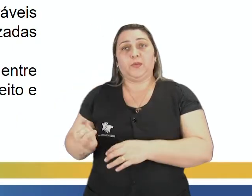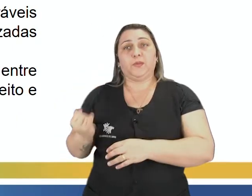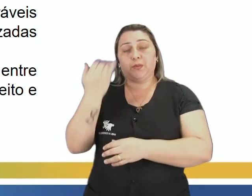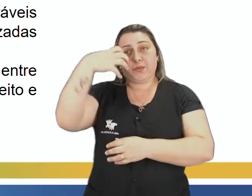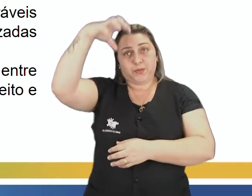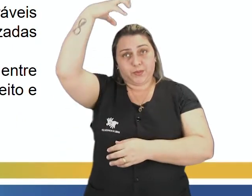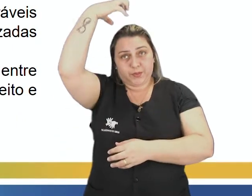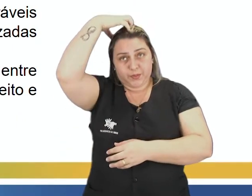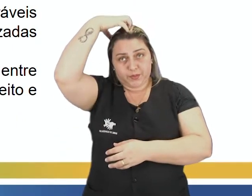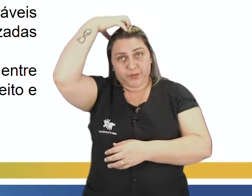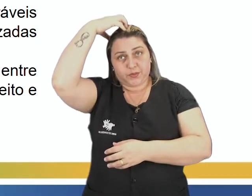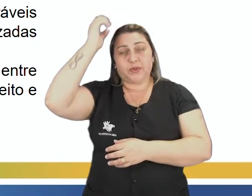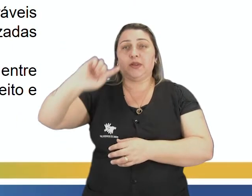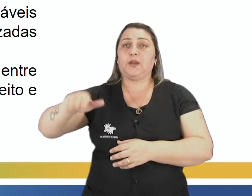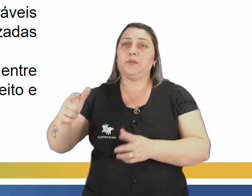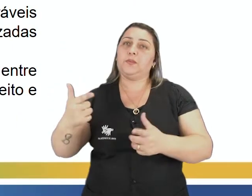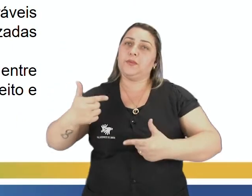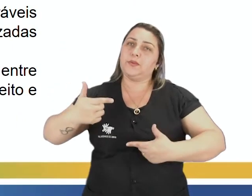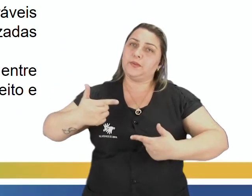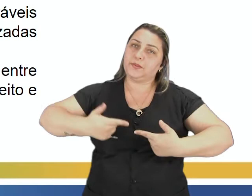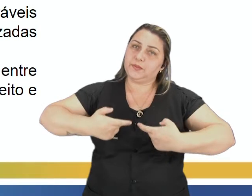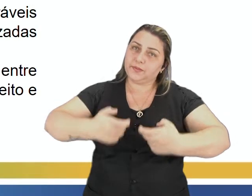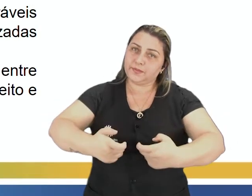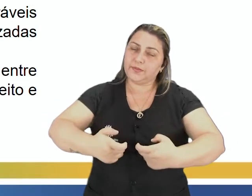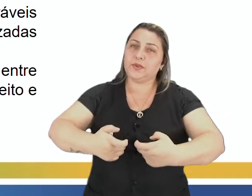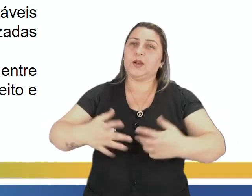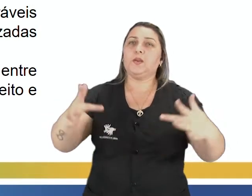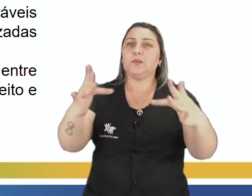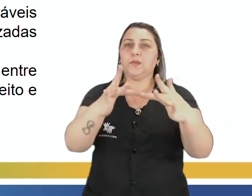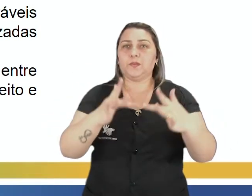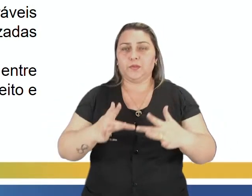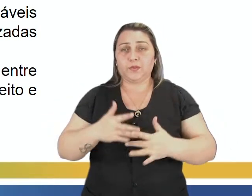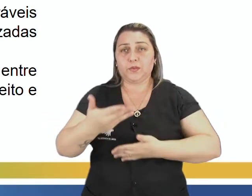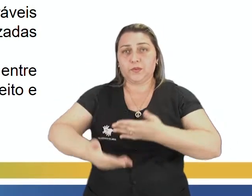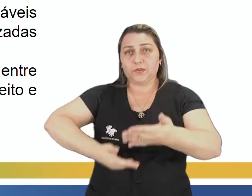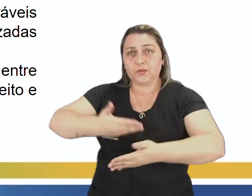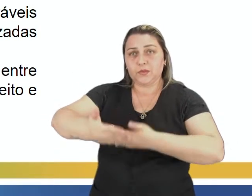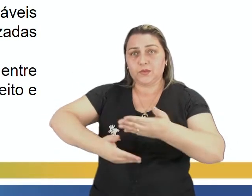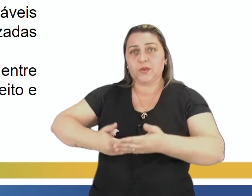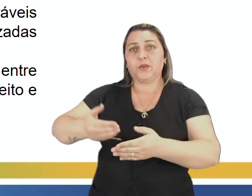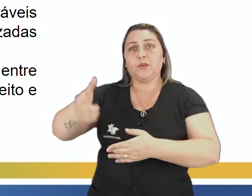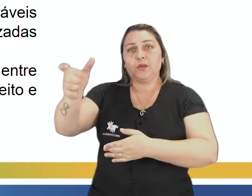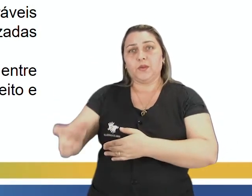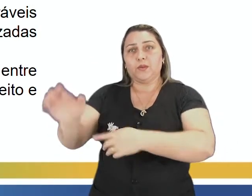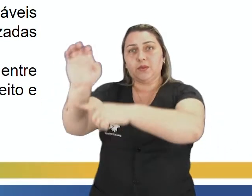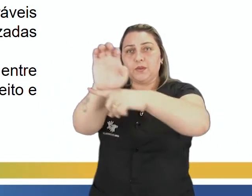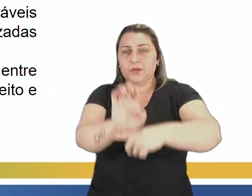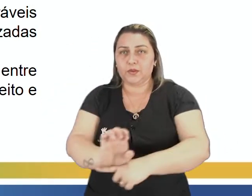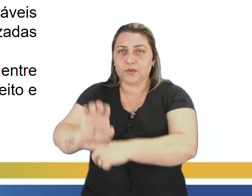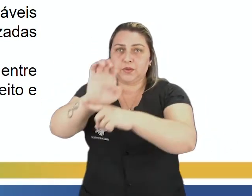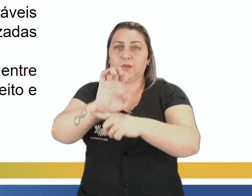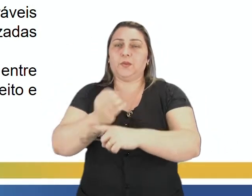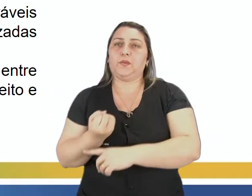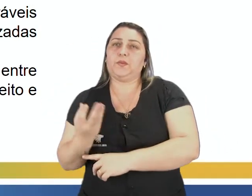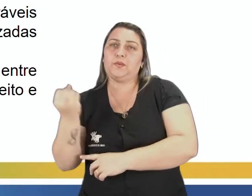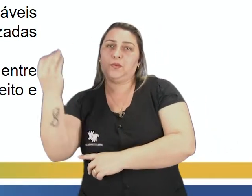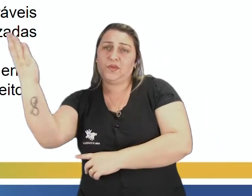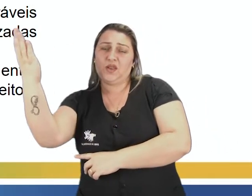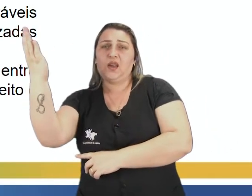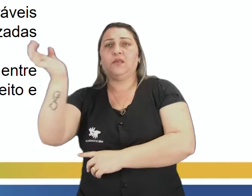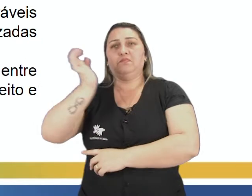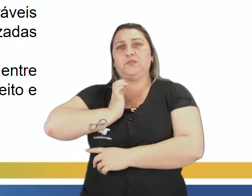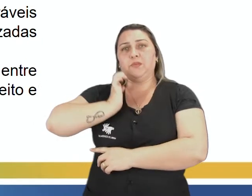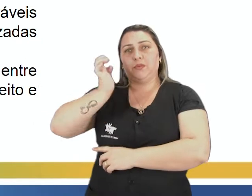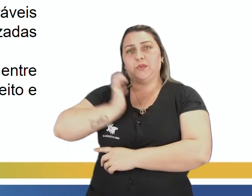pelas nações europeias. Essa situação de contato com os europeus, até mesmo viagens da